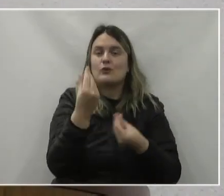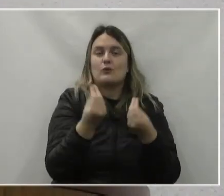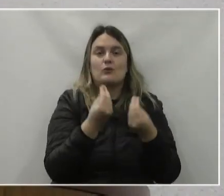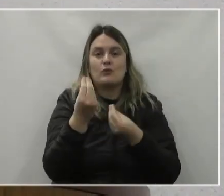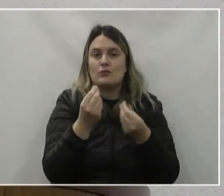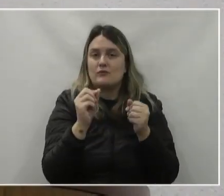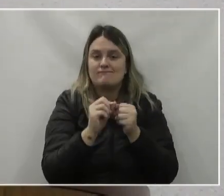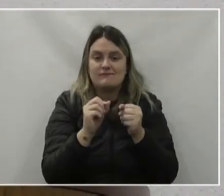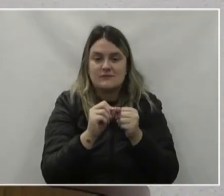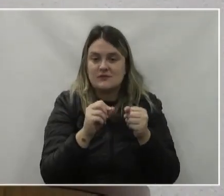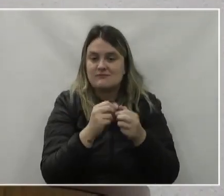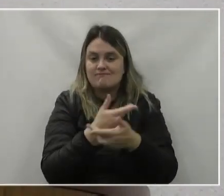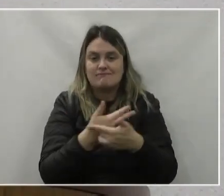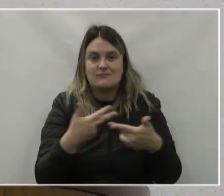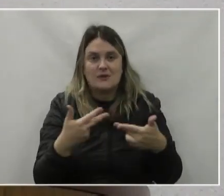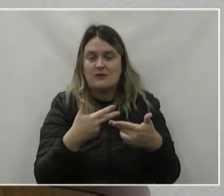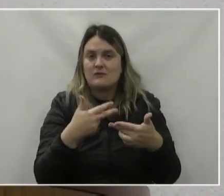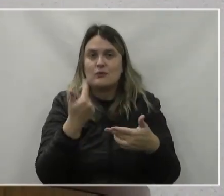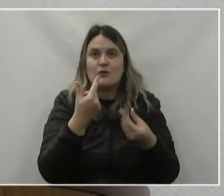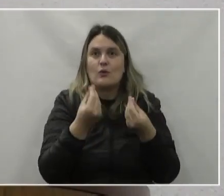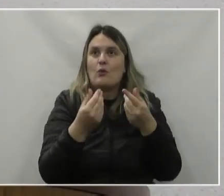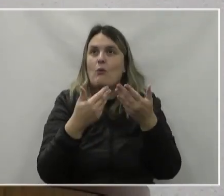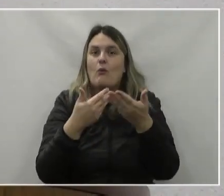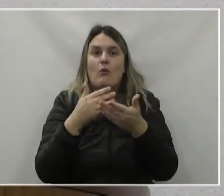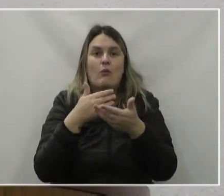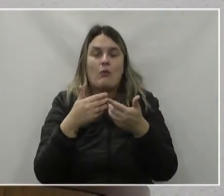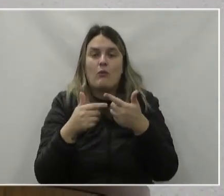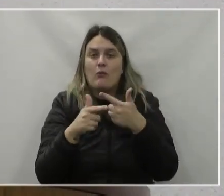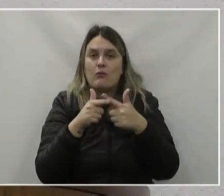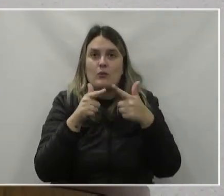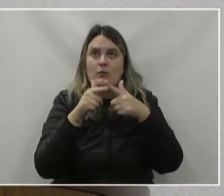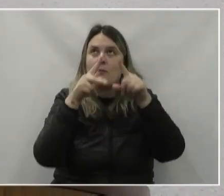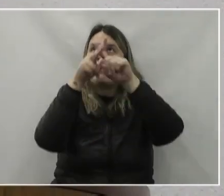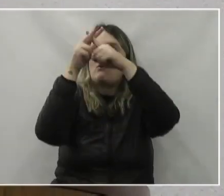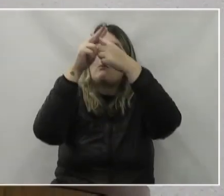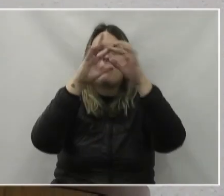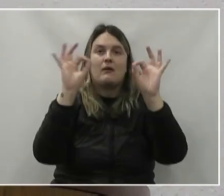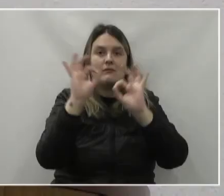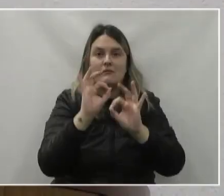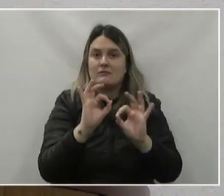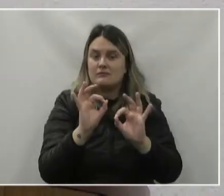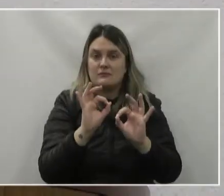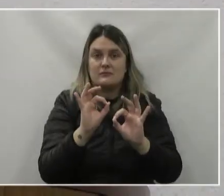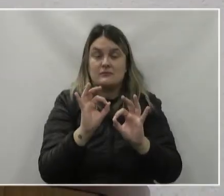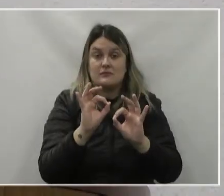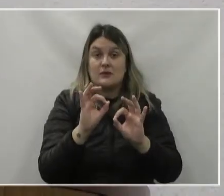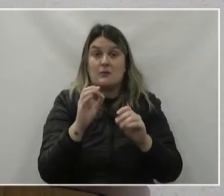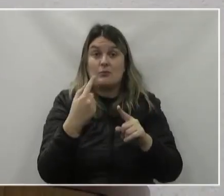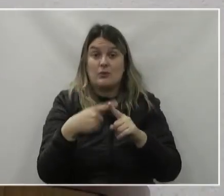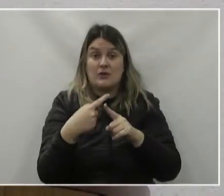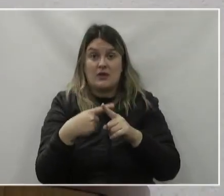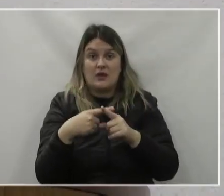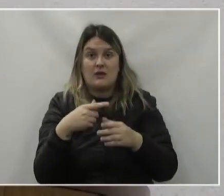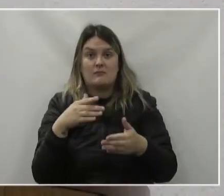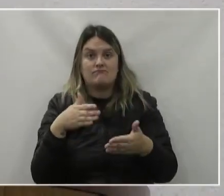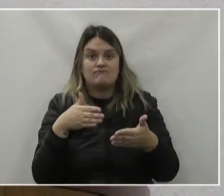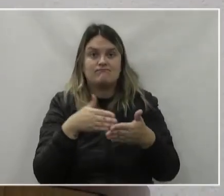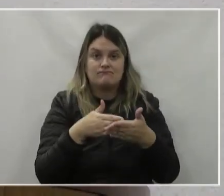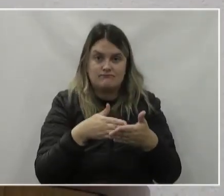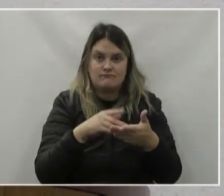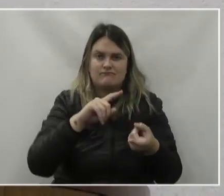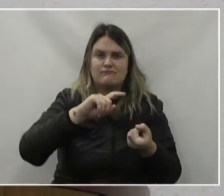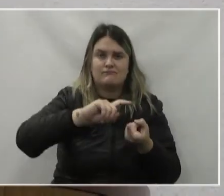impedido de executar qualquer ampliação no parque de iluminação pública, porque essa decisão trava.